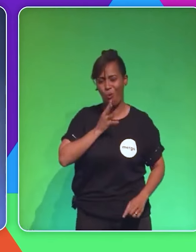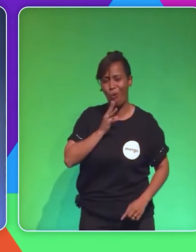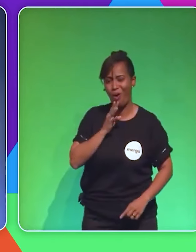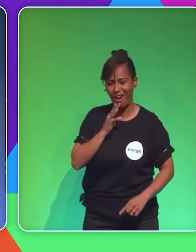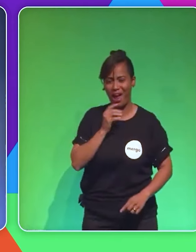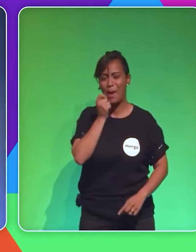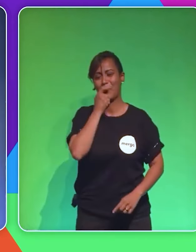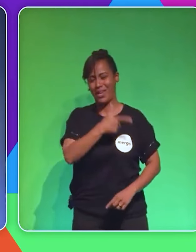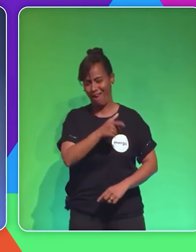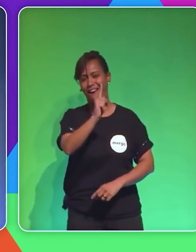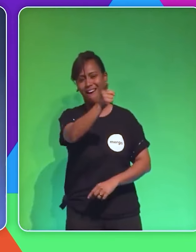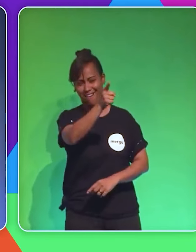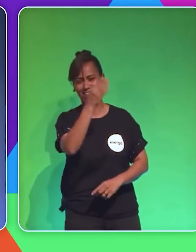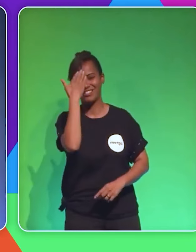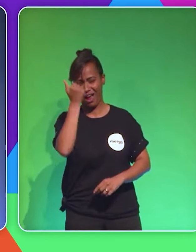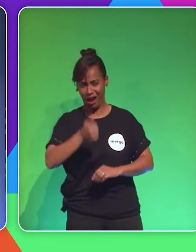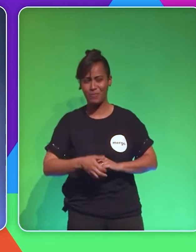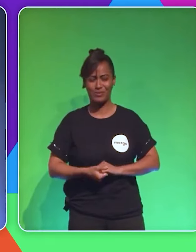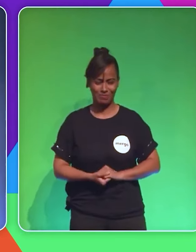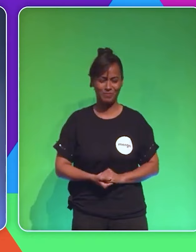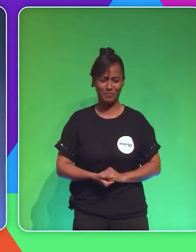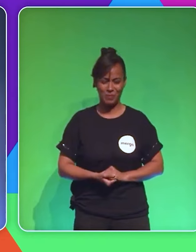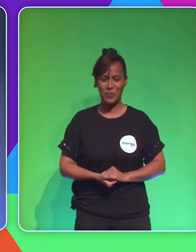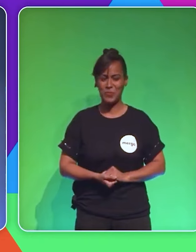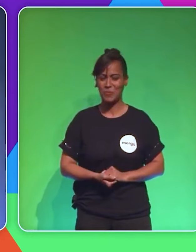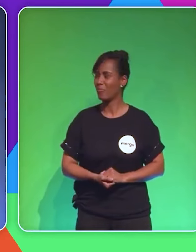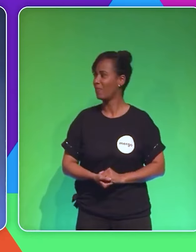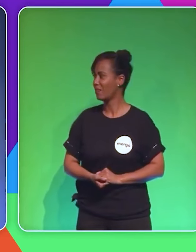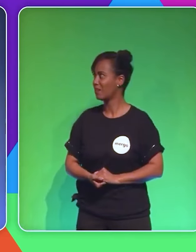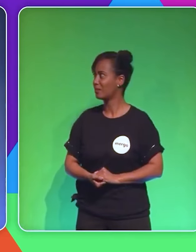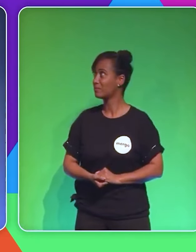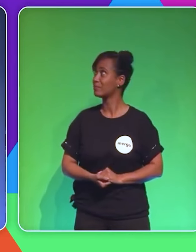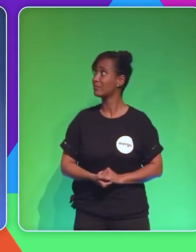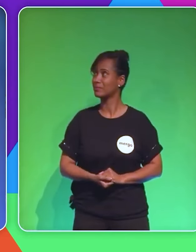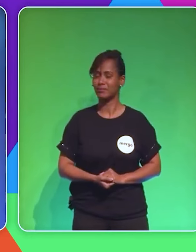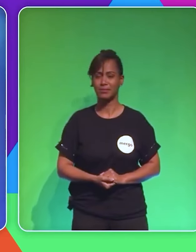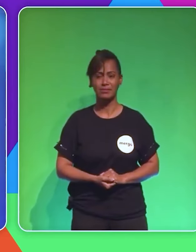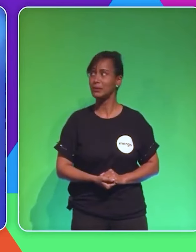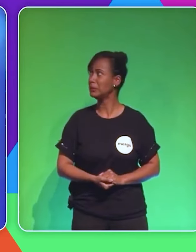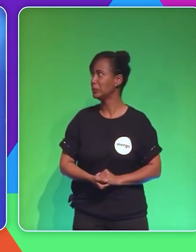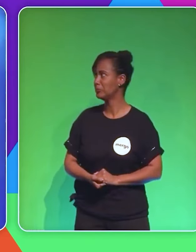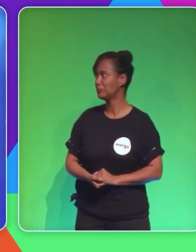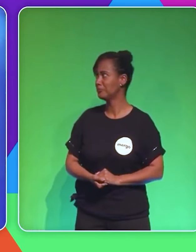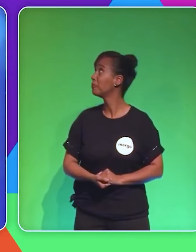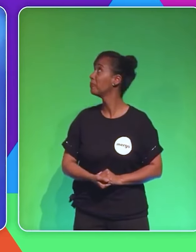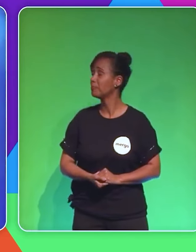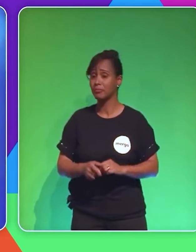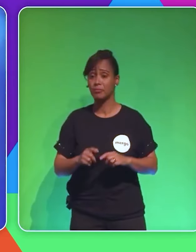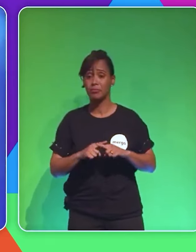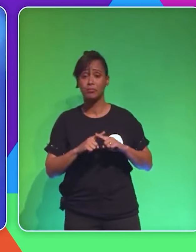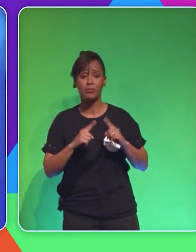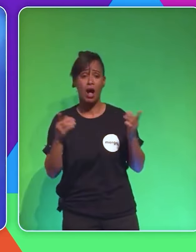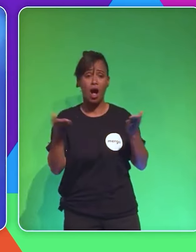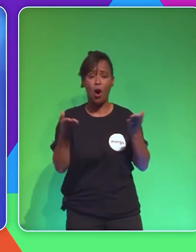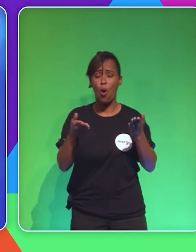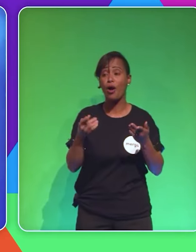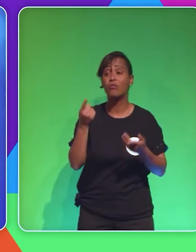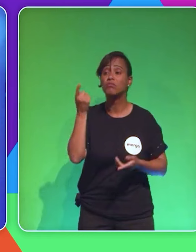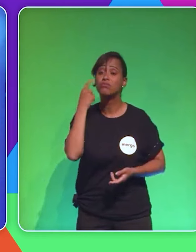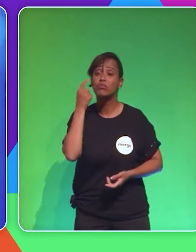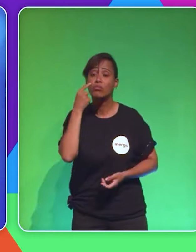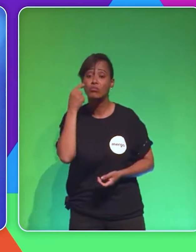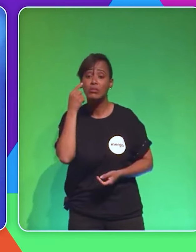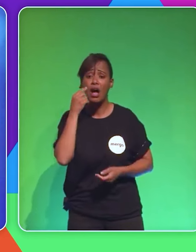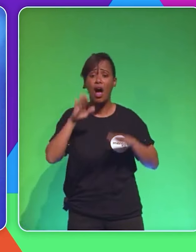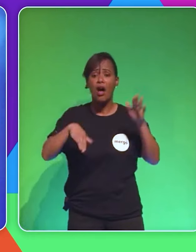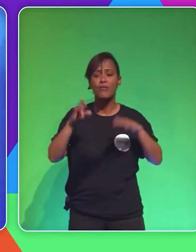a piada Mas enfim vamos fazer a jink dama não vai pegar o som normalmente eu